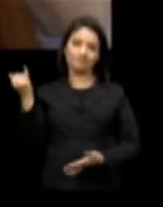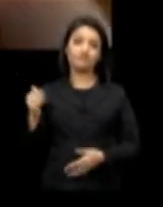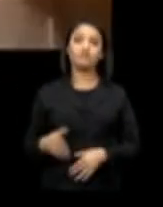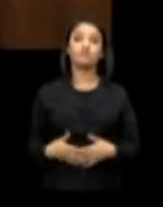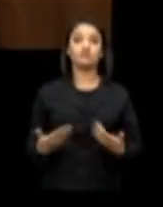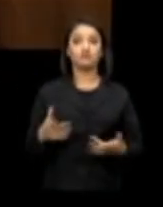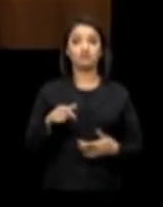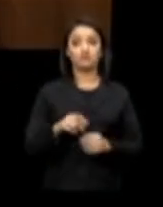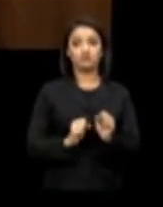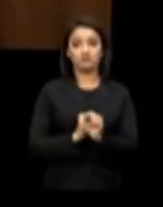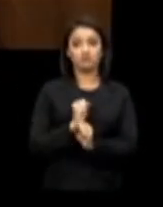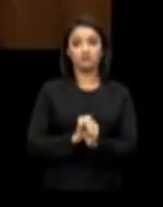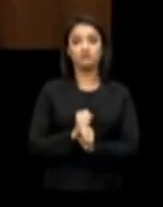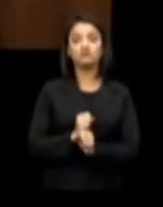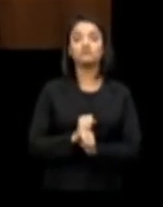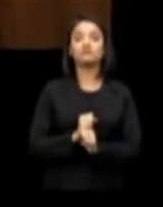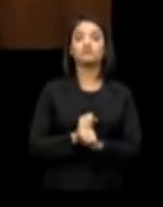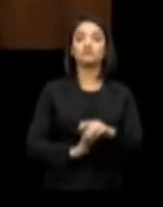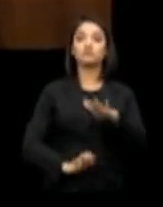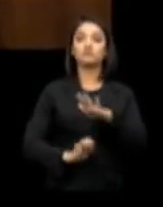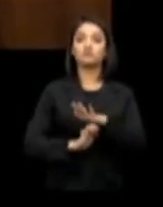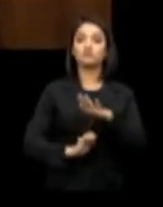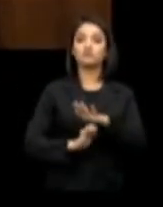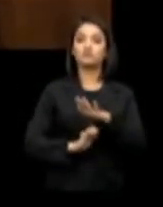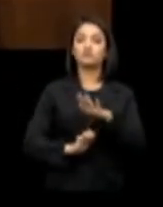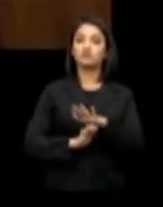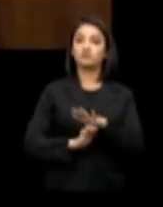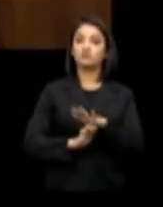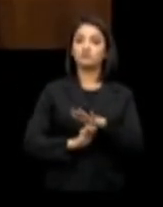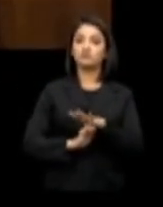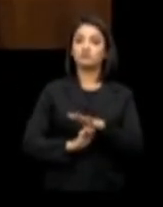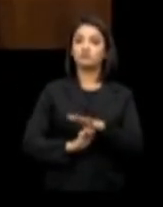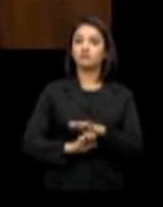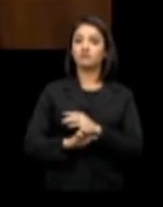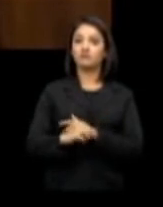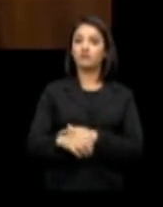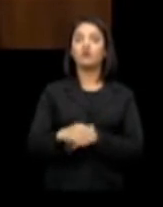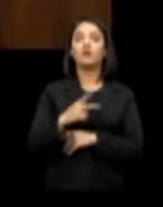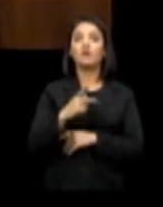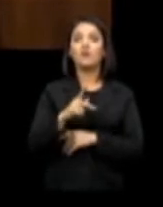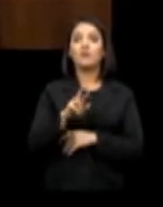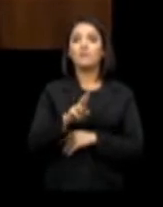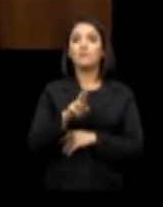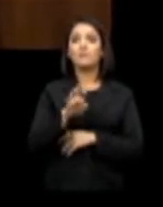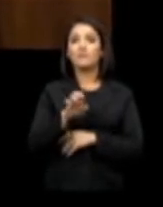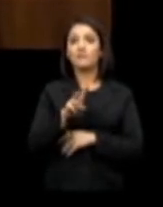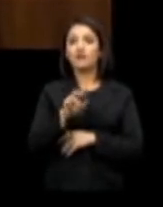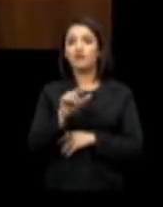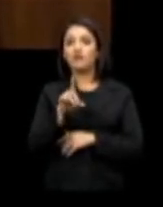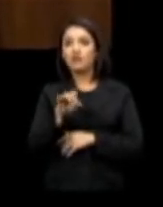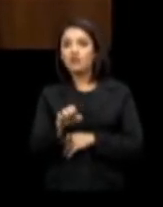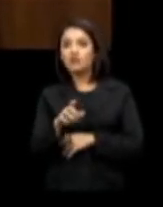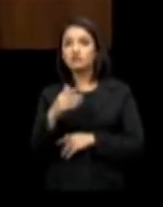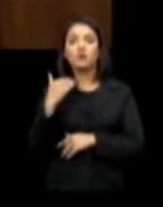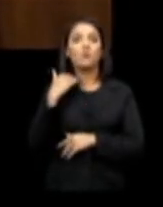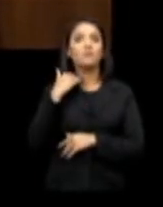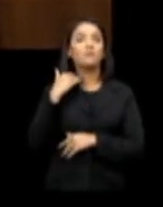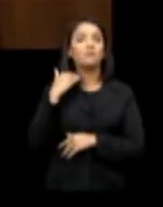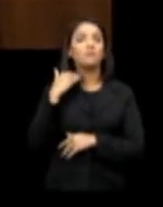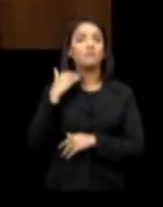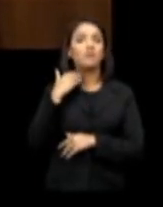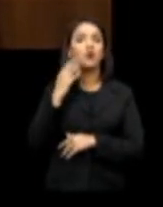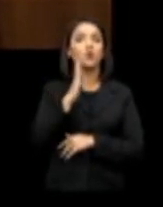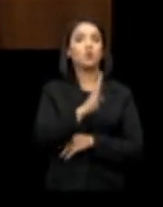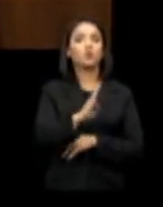por exemplo, a empresa de previdência privada do Banco do Brasil causou, a partir de uma falha de segurança, um vazamento